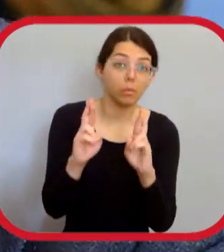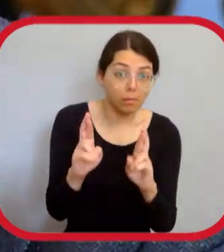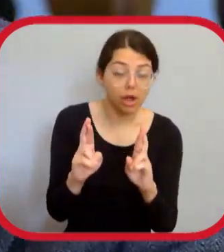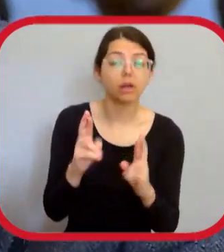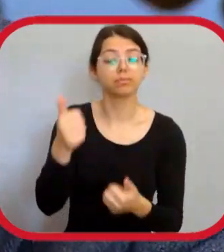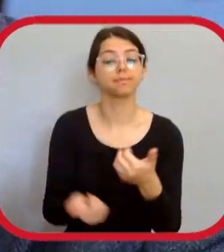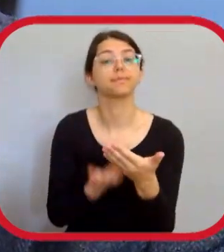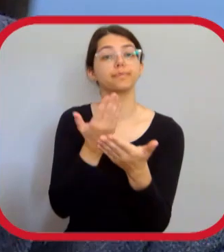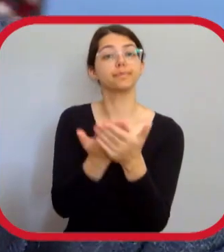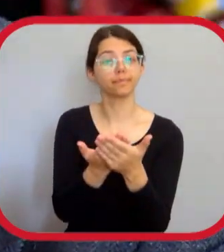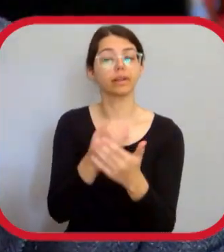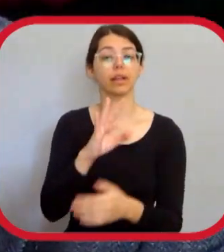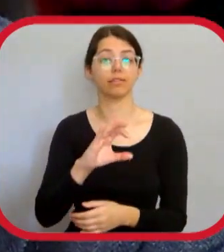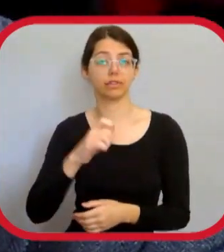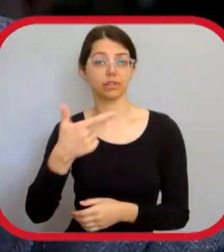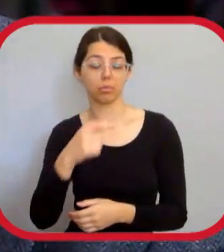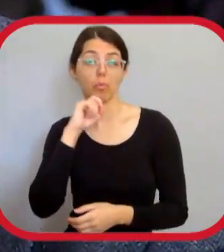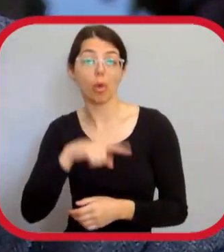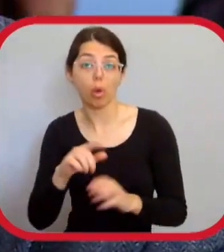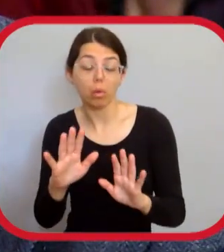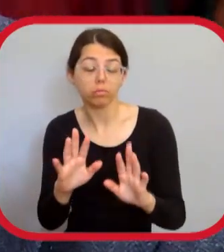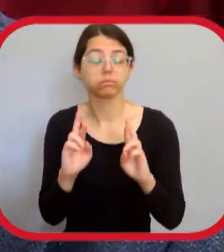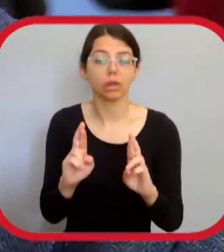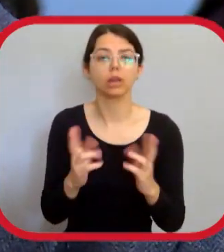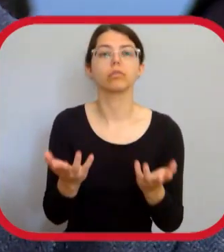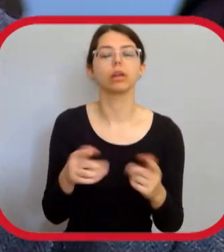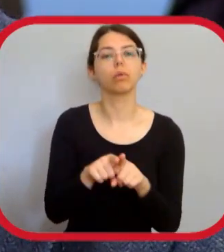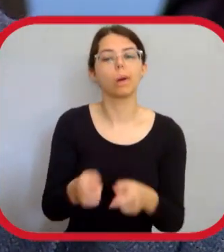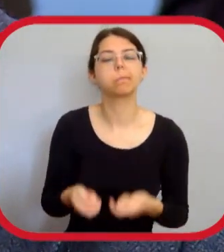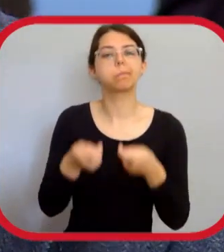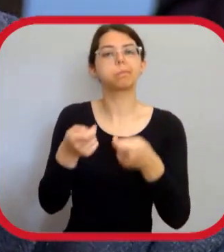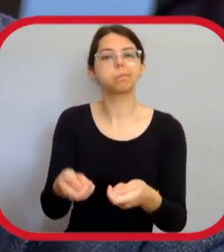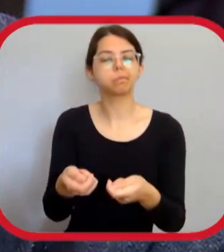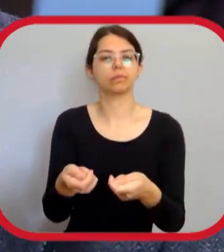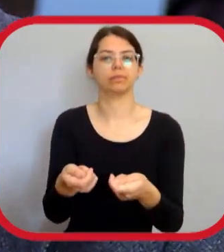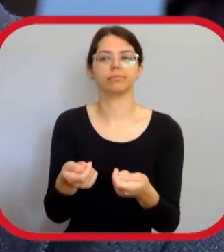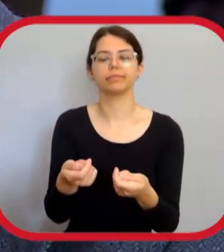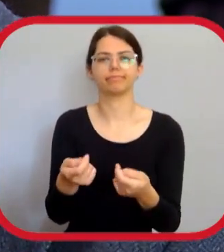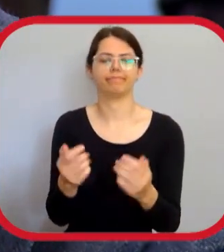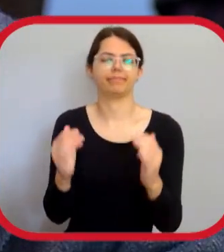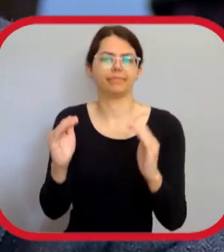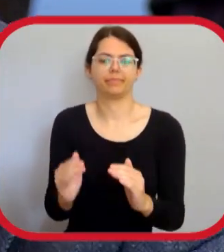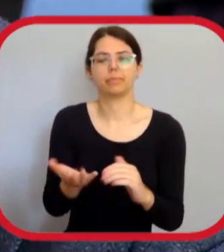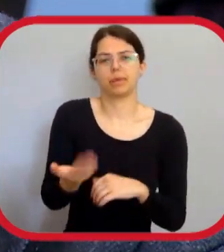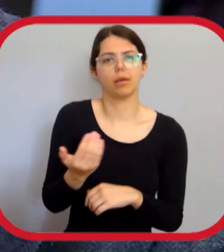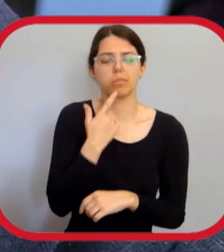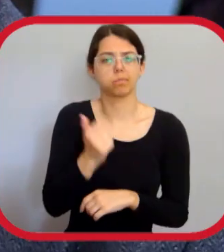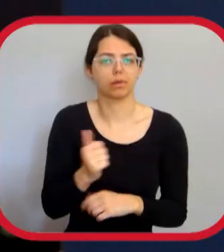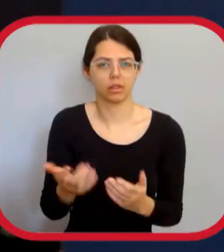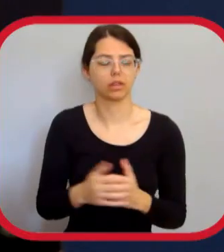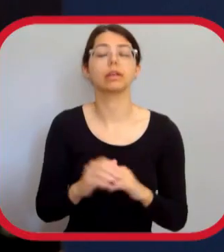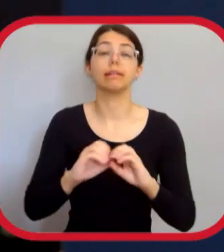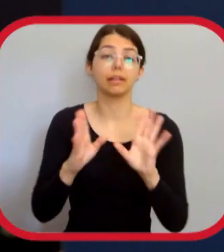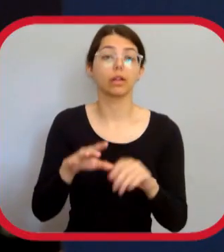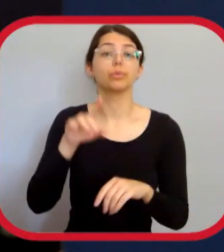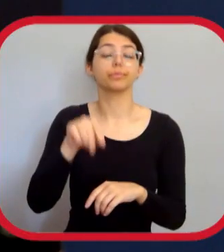agora, esperamos nós, ser acreditados também pela FCT, significa que o investimento não pode ser diferente. Veja-se, por exemplo, e